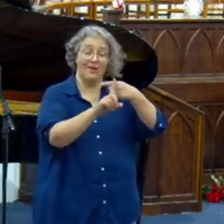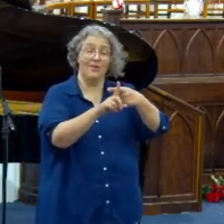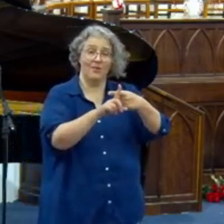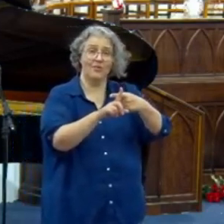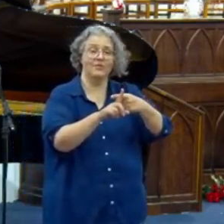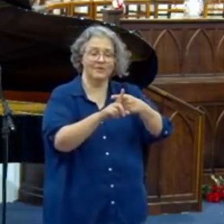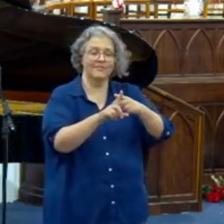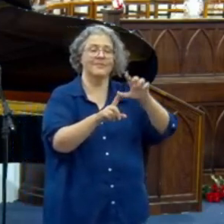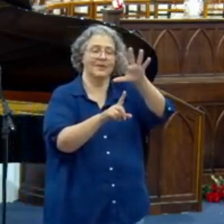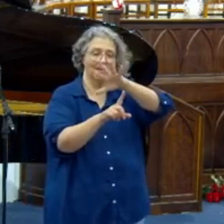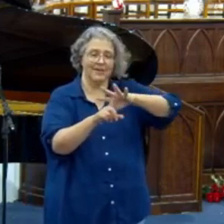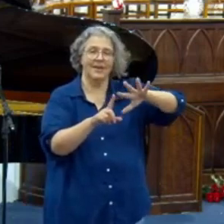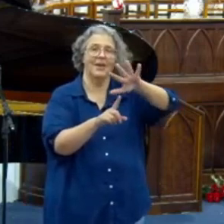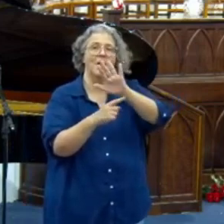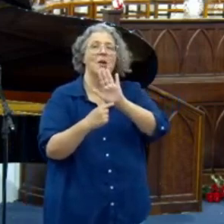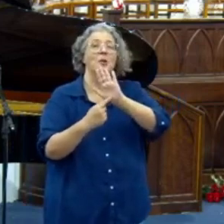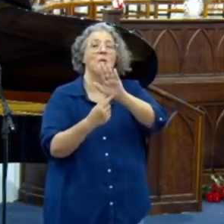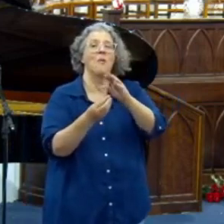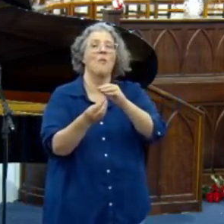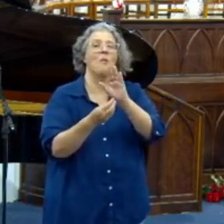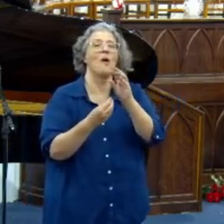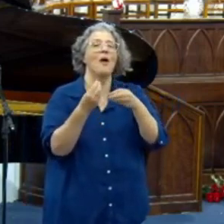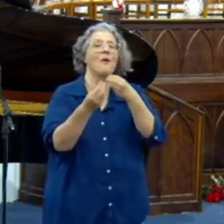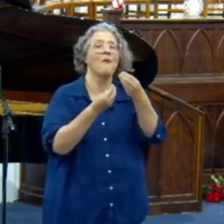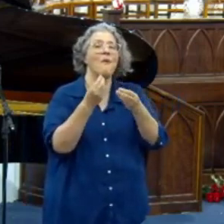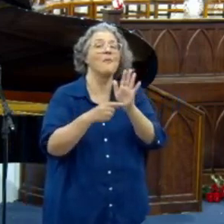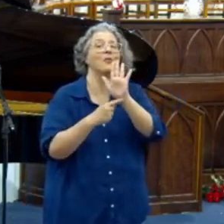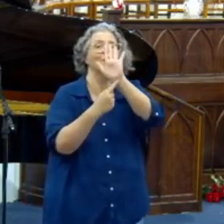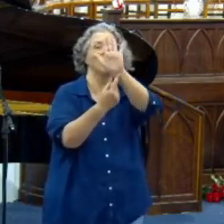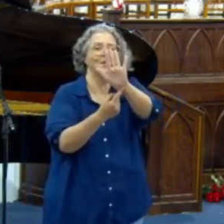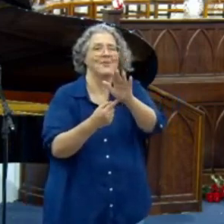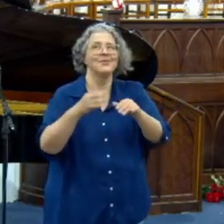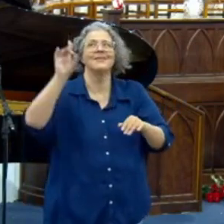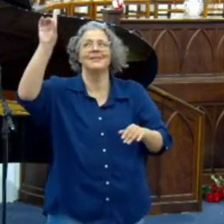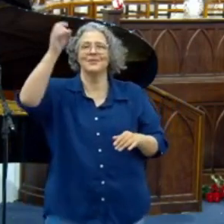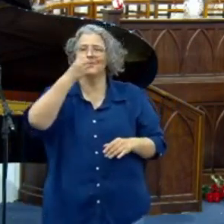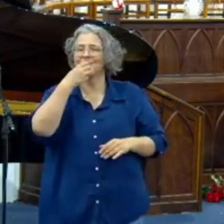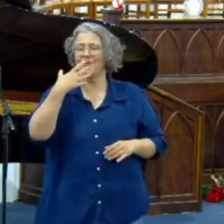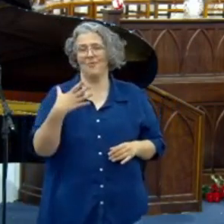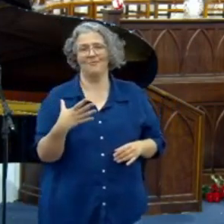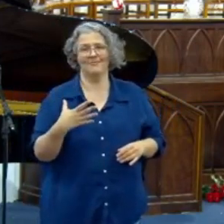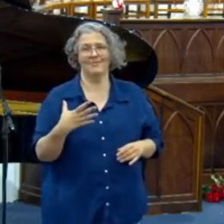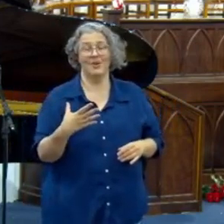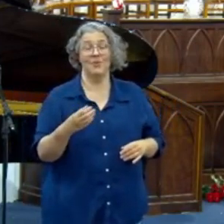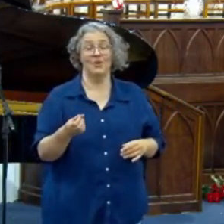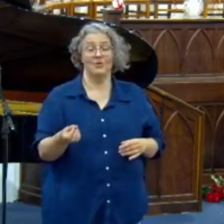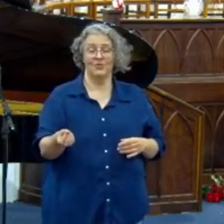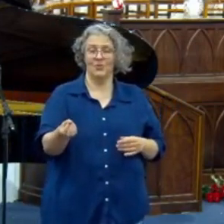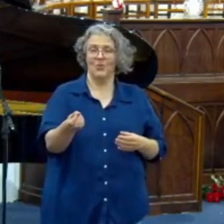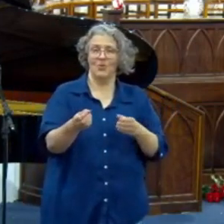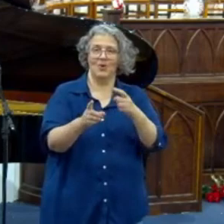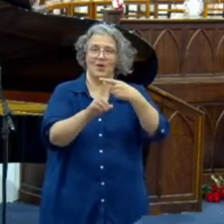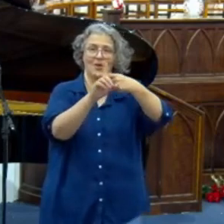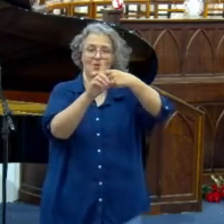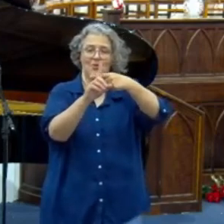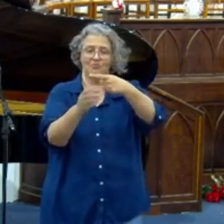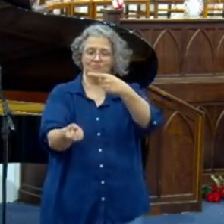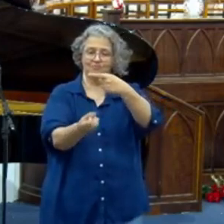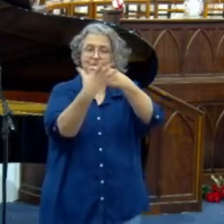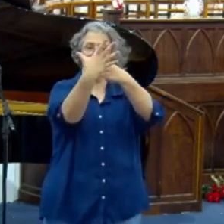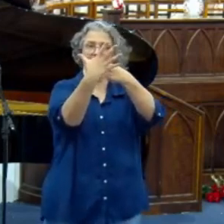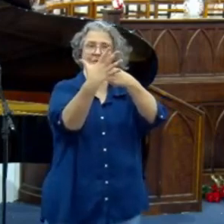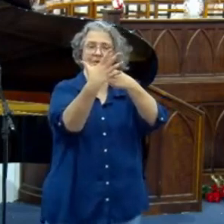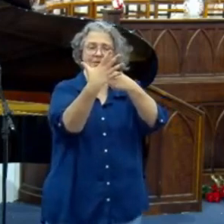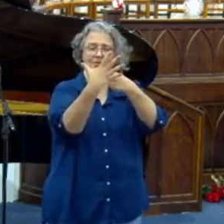Deus. Quando consideramos a nossa condição à luz da cruz, ou sob a luz da cruz, percebemos que nada em